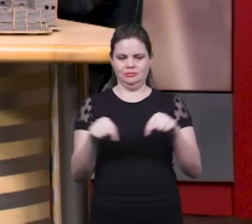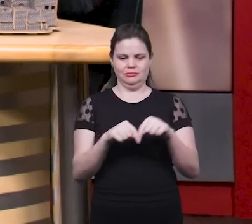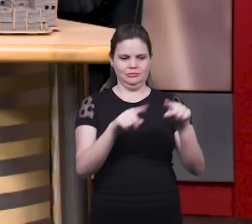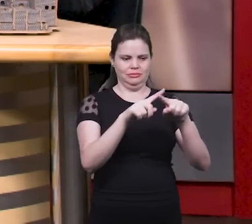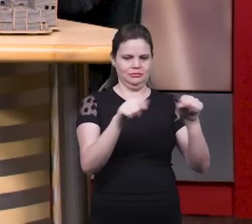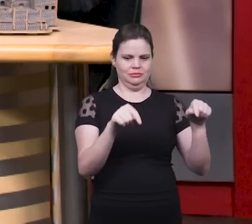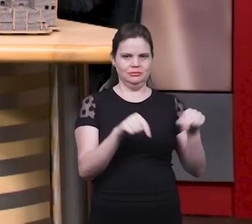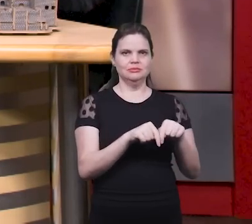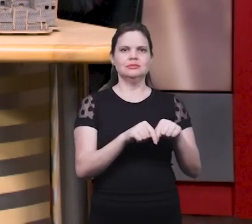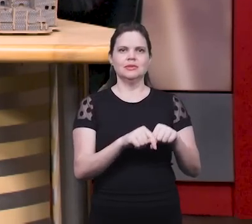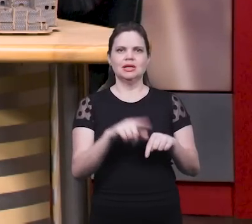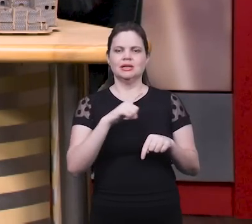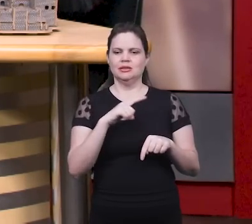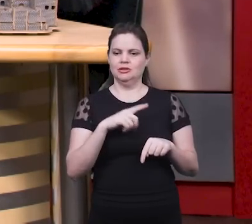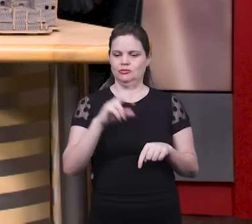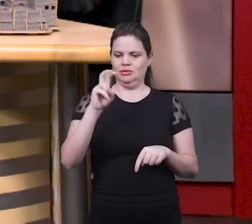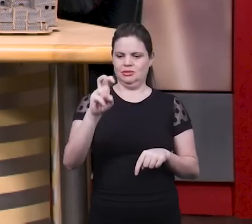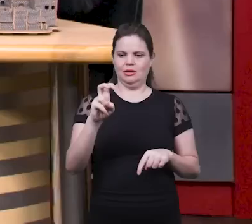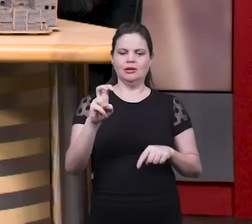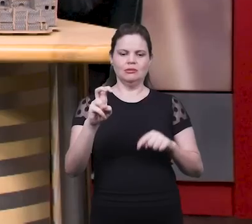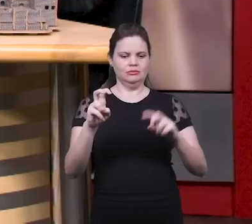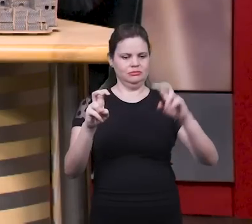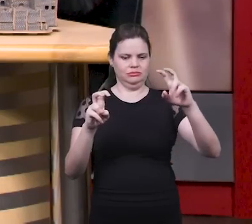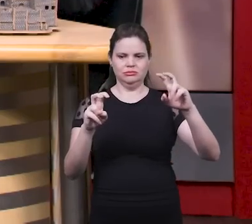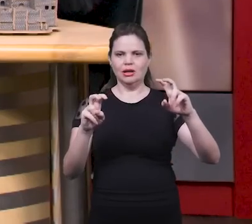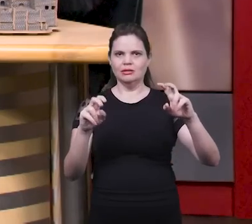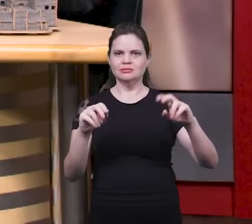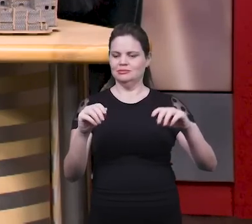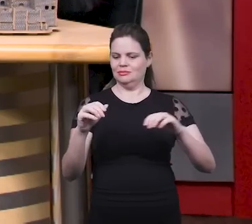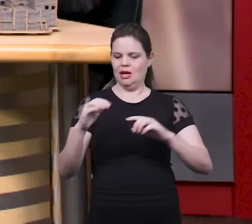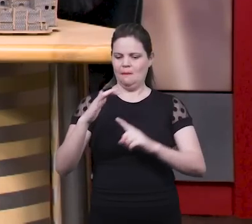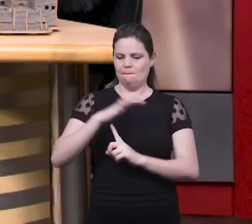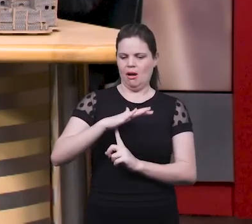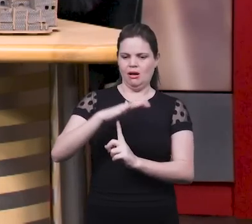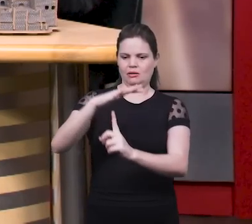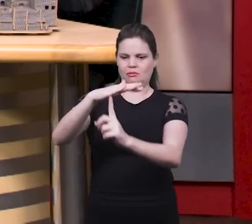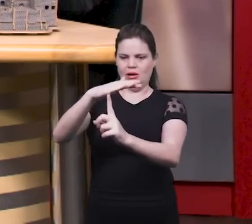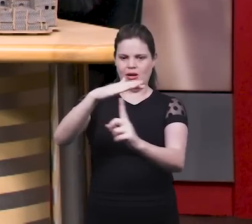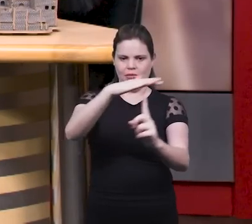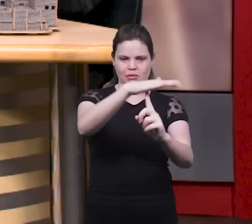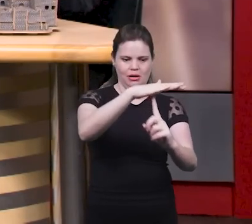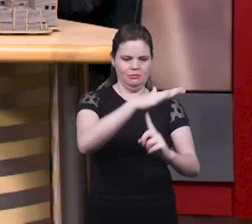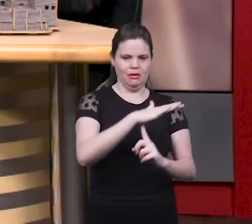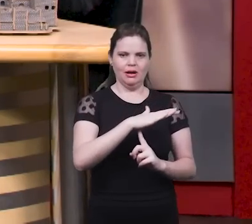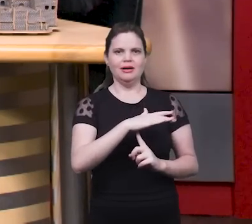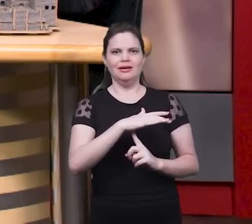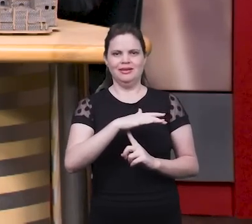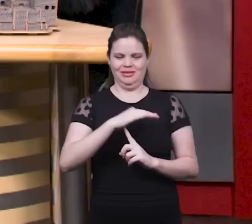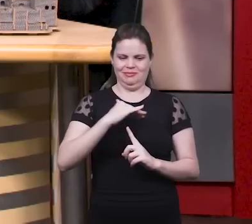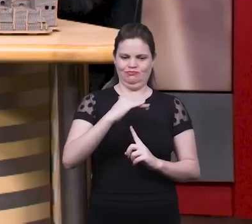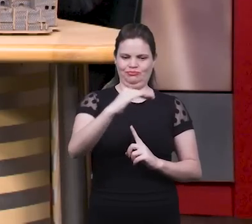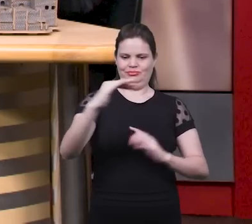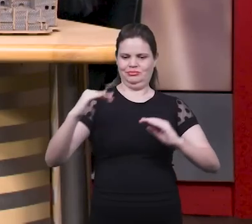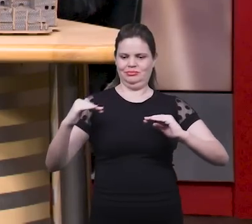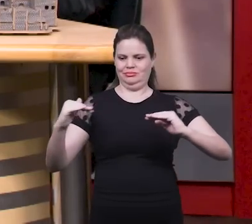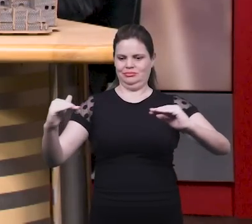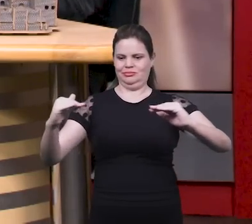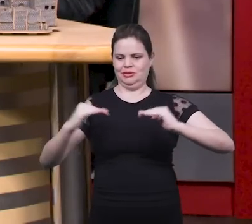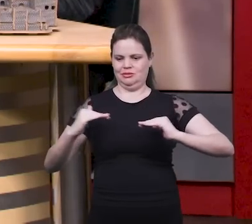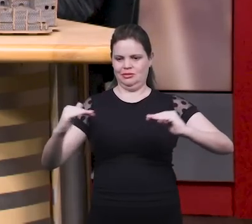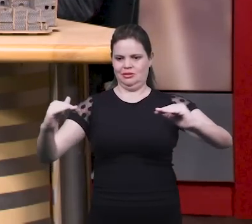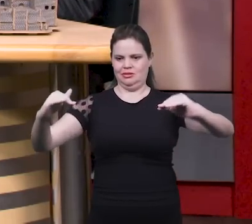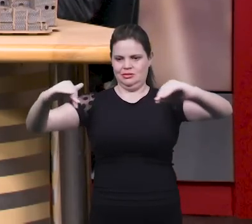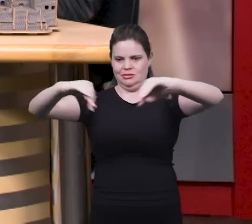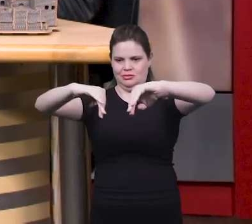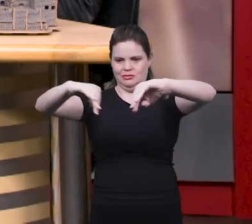né? Sim. Exatamente, isso é interessante lembrar essa parte histórica da descoberta do tanque, tudo aí, né? Agora,